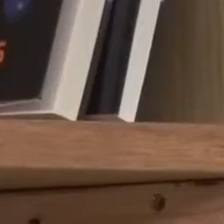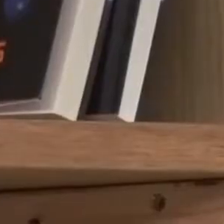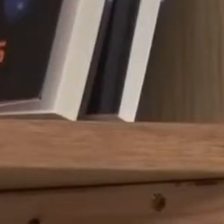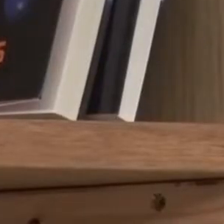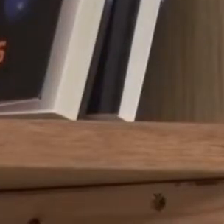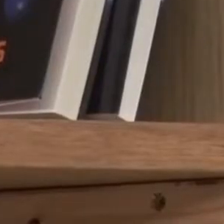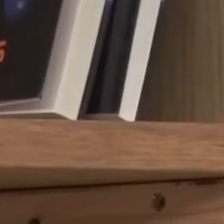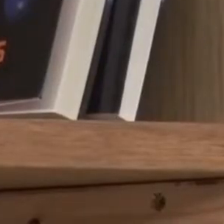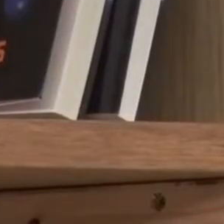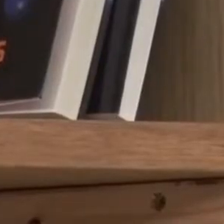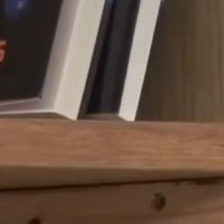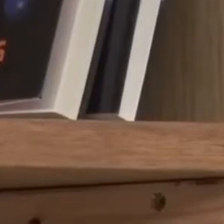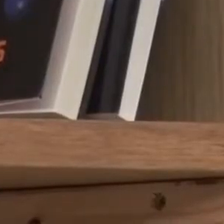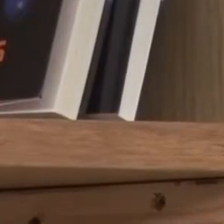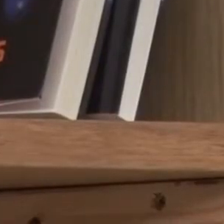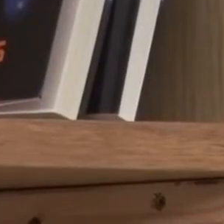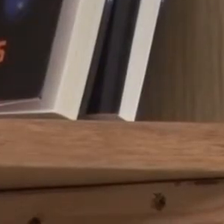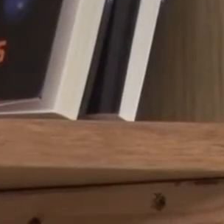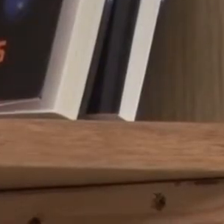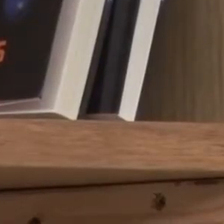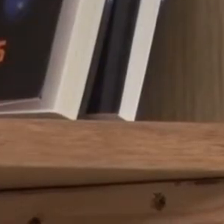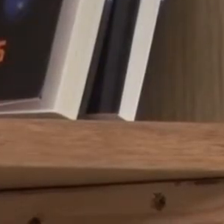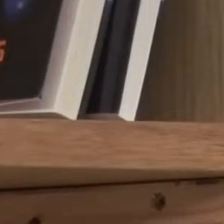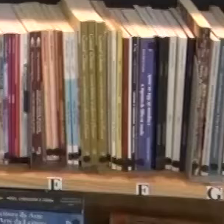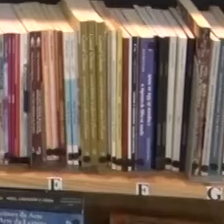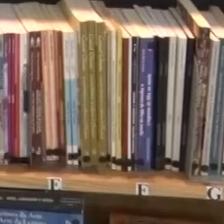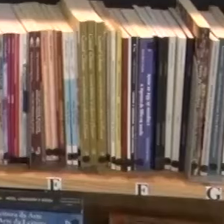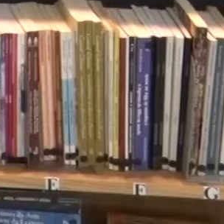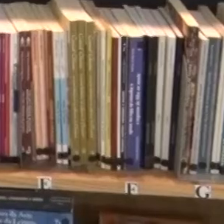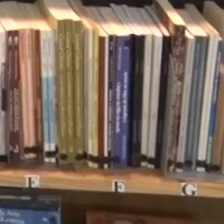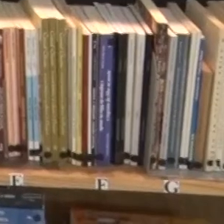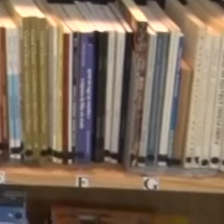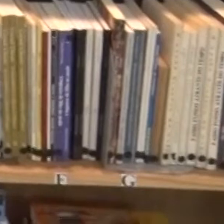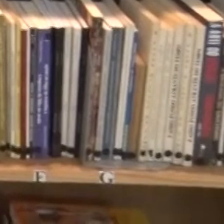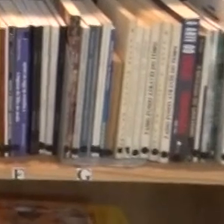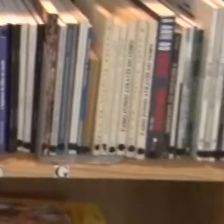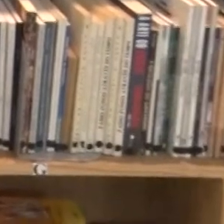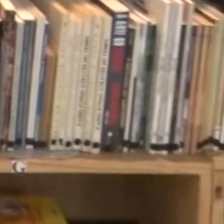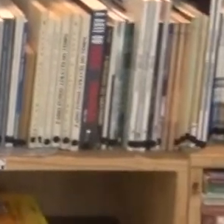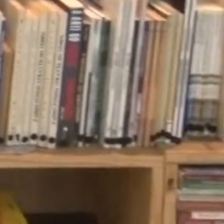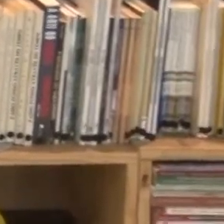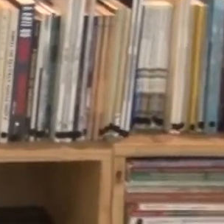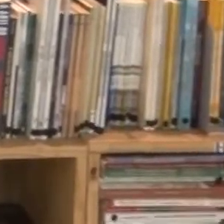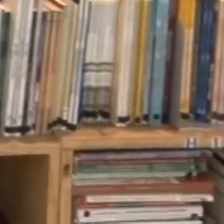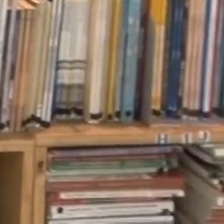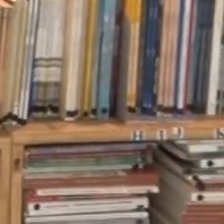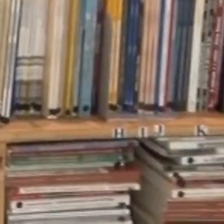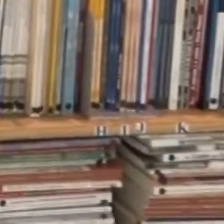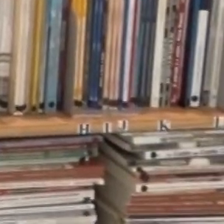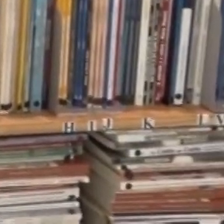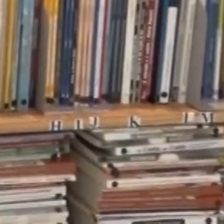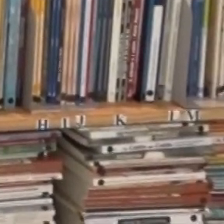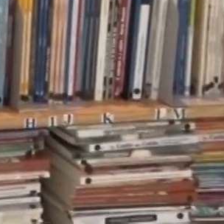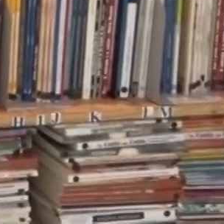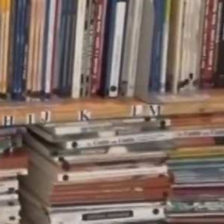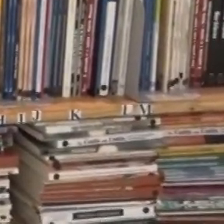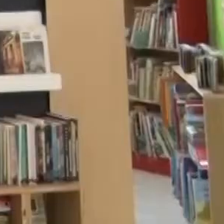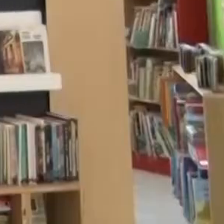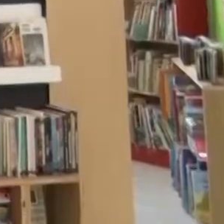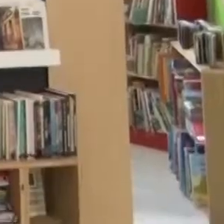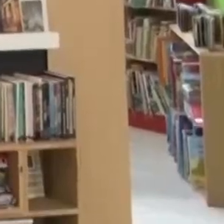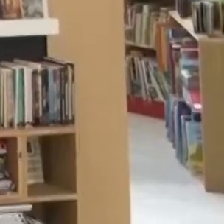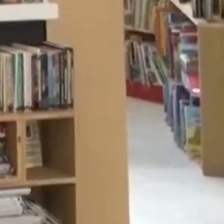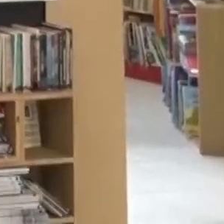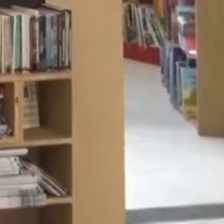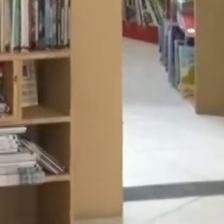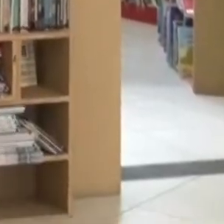São livros de literatura estrangeira e brasileira, infantil, espírita, autoajuda, poesia